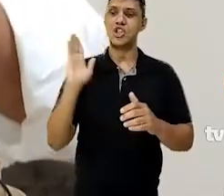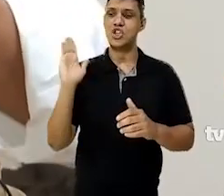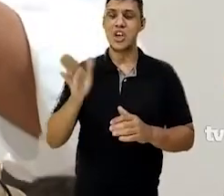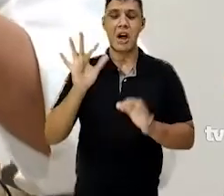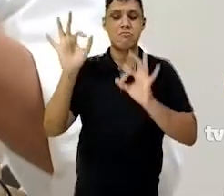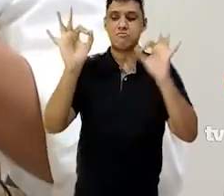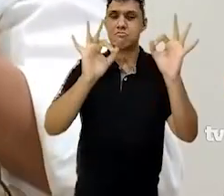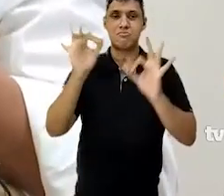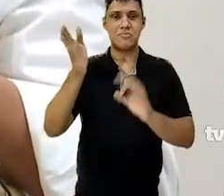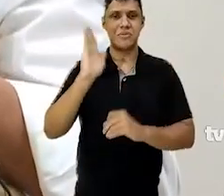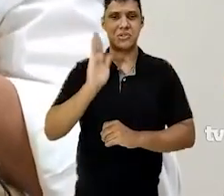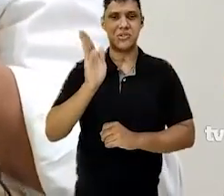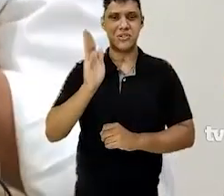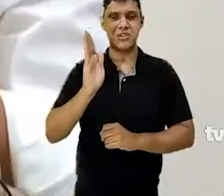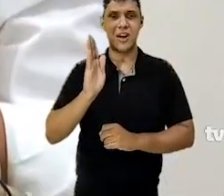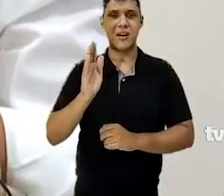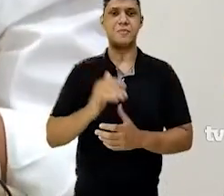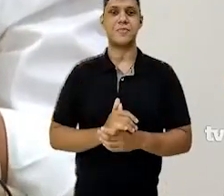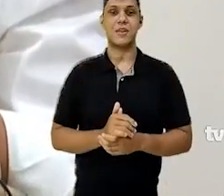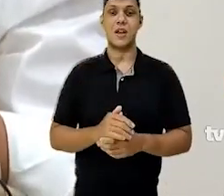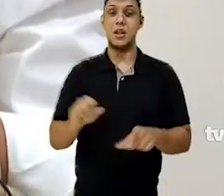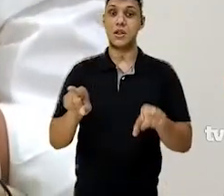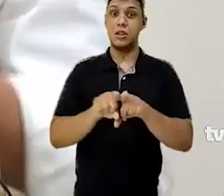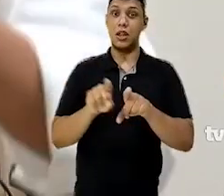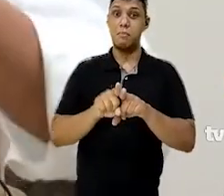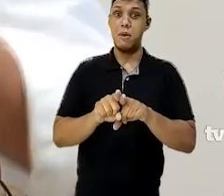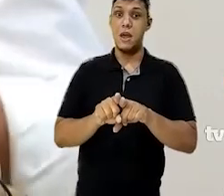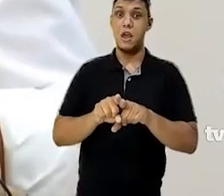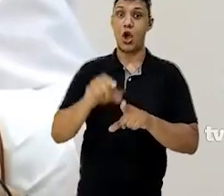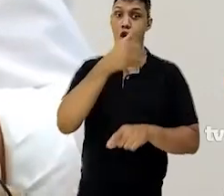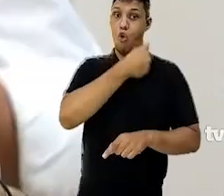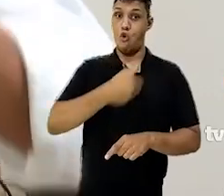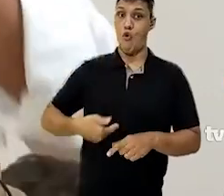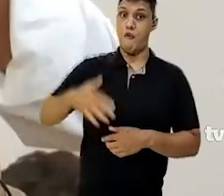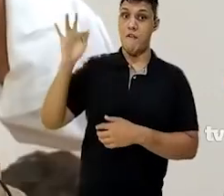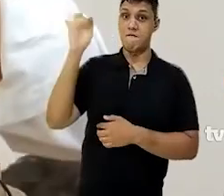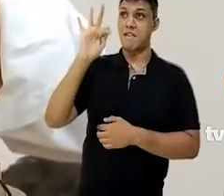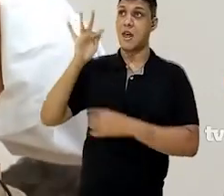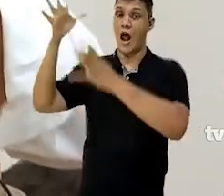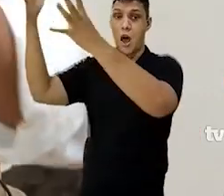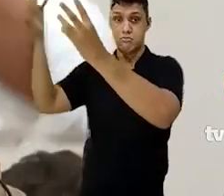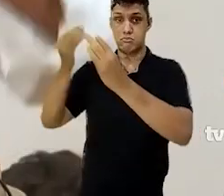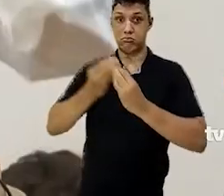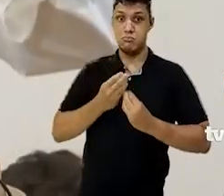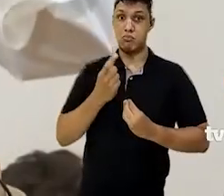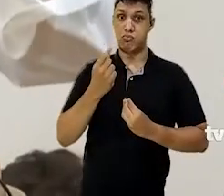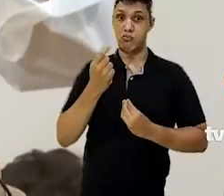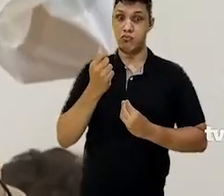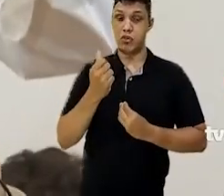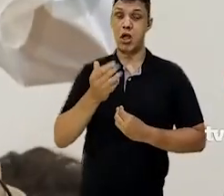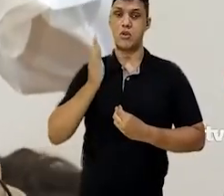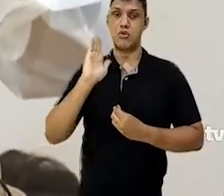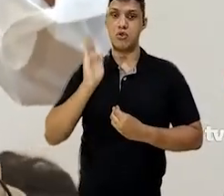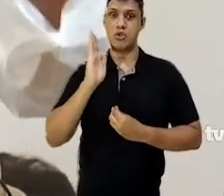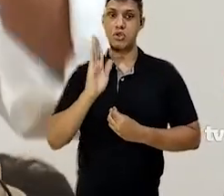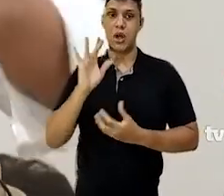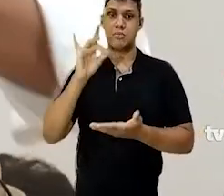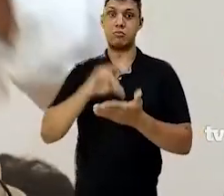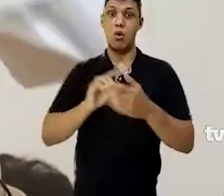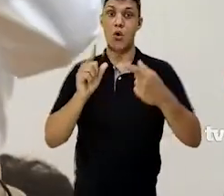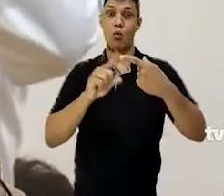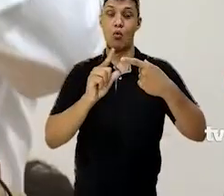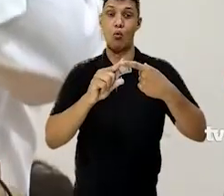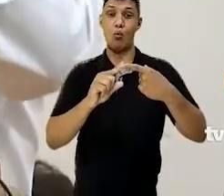preparado. Estamos para receber do governo federal, já cadastramos 2 creches, uma no bairro Serrote